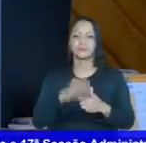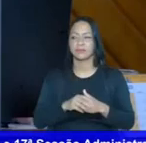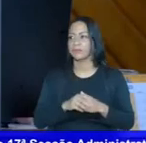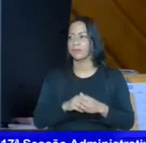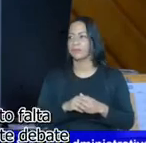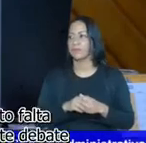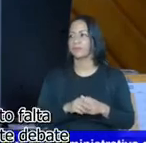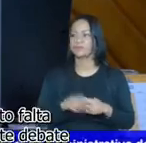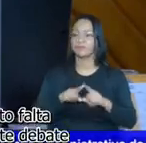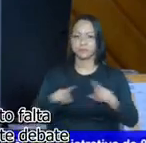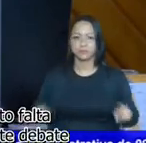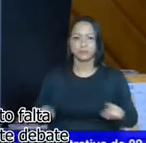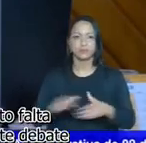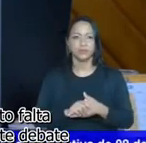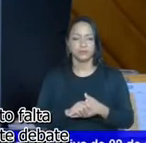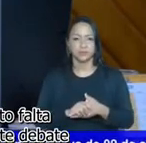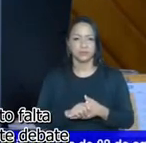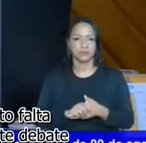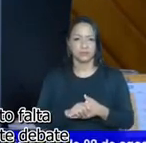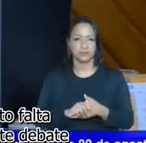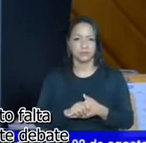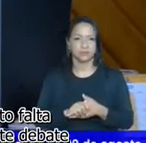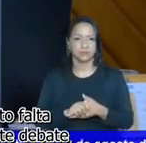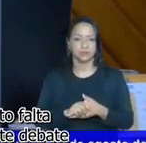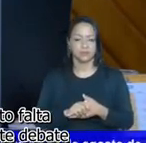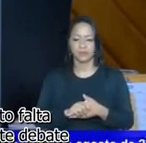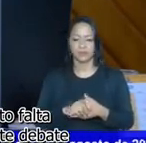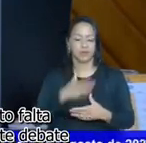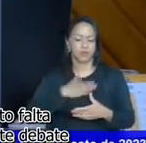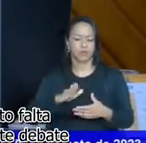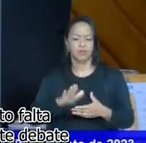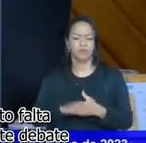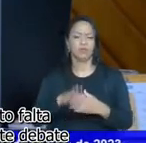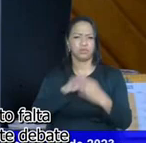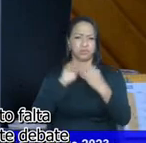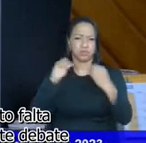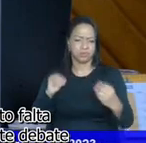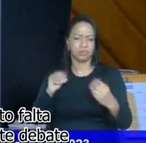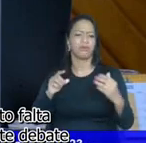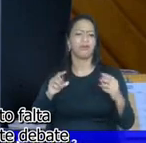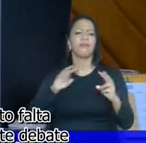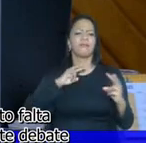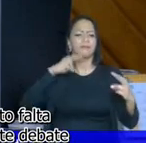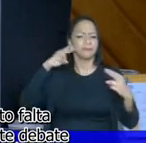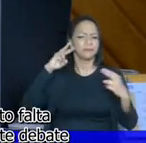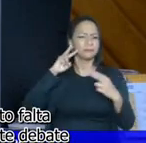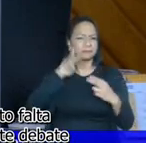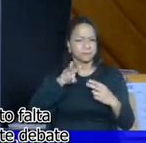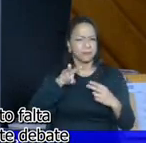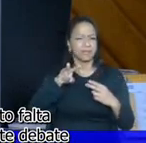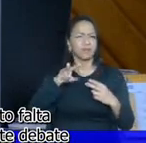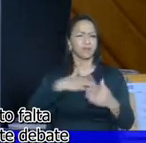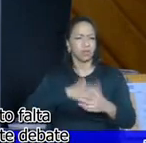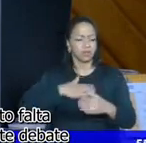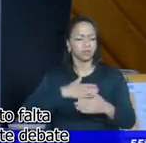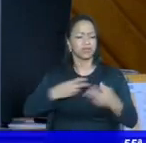desculpa. Mas então, eu não me adequo ao virtual, porque eu sinto falta desse contato visual, onde a gente conversa, onde a